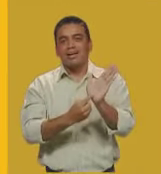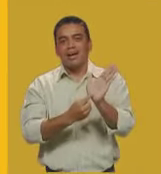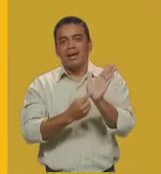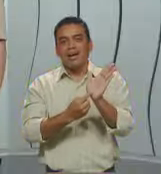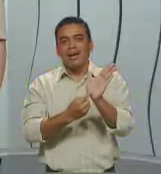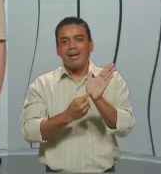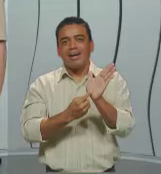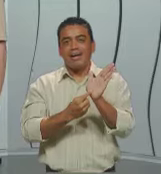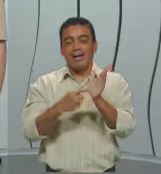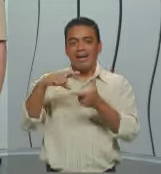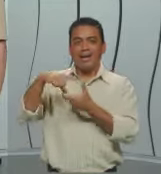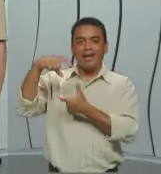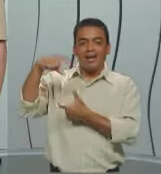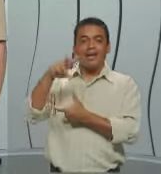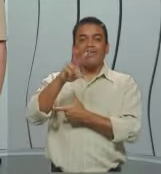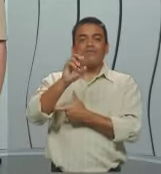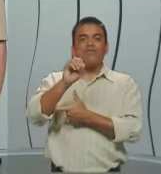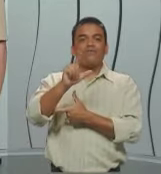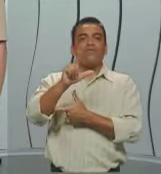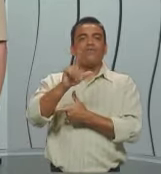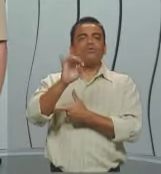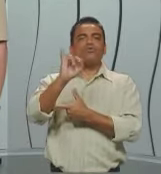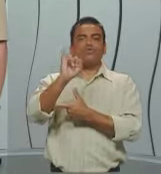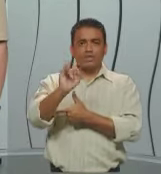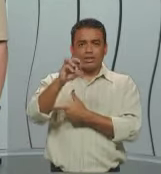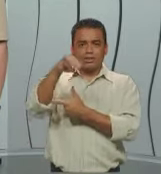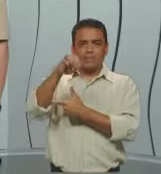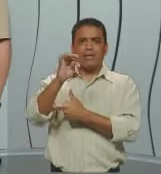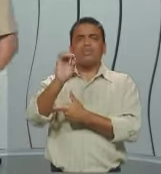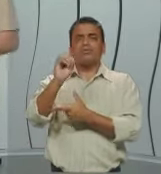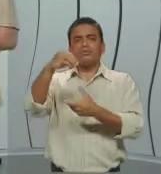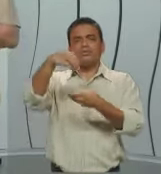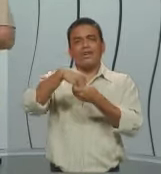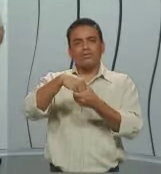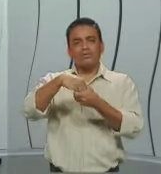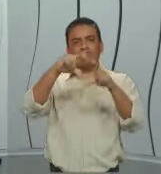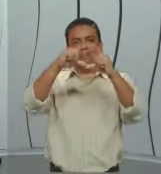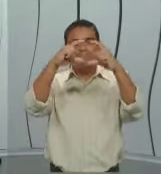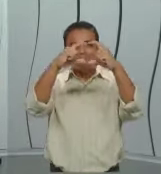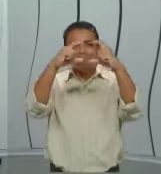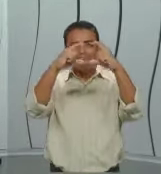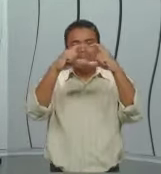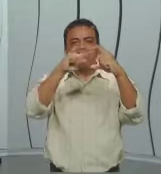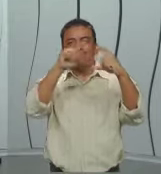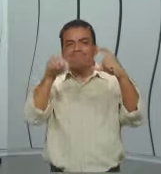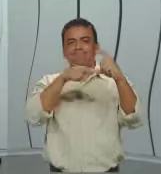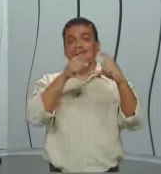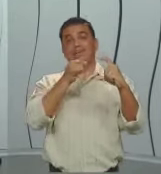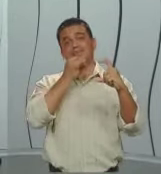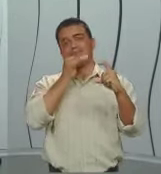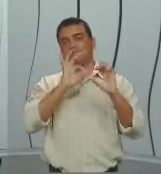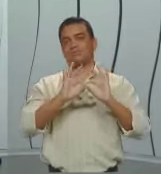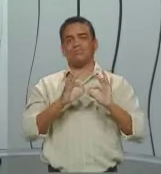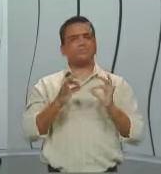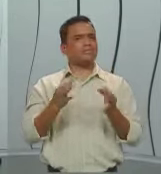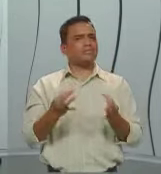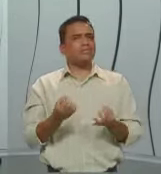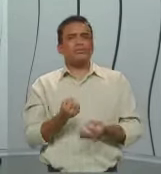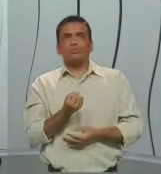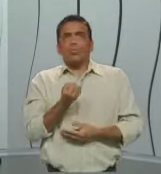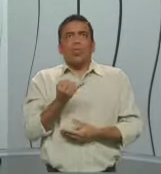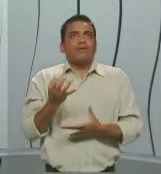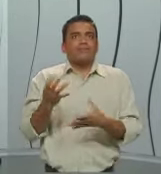do meu voltímetro naquele circuito. Beleza? Gente, aqui eu quis mostrar um exemplo bem simples como é que a gente faz isso,